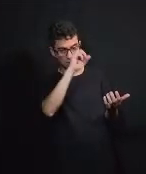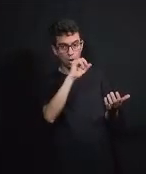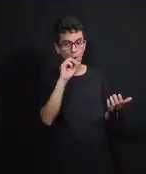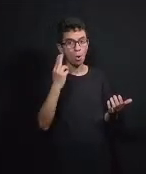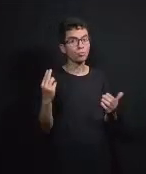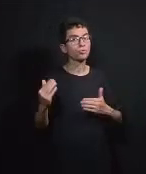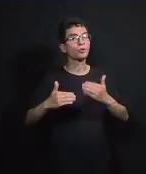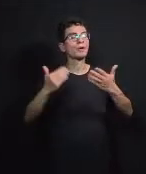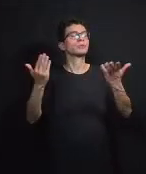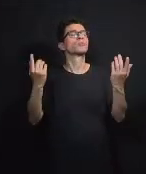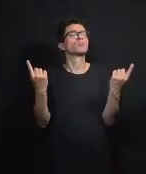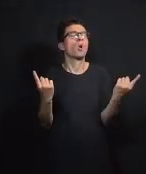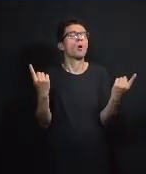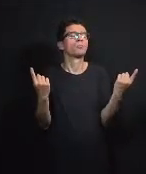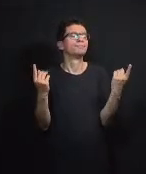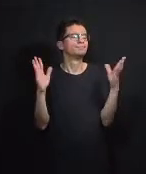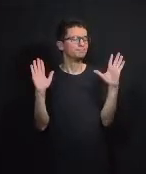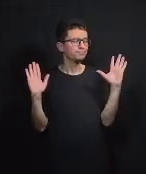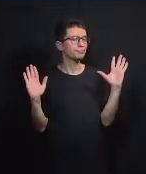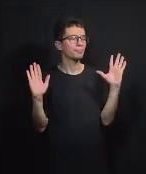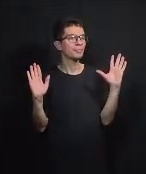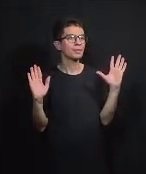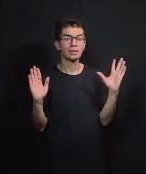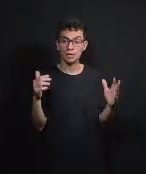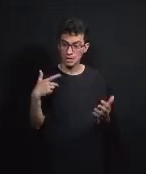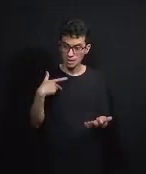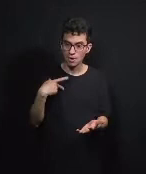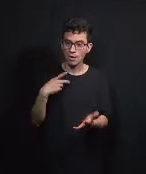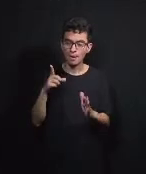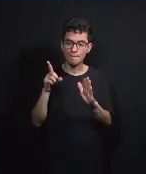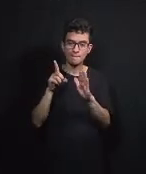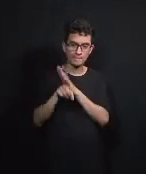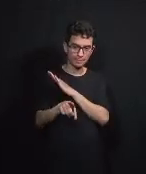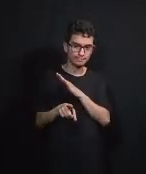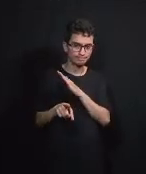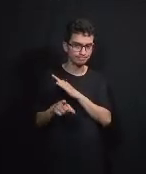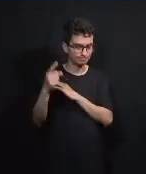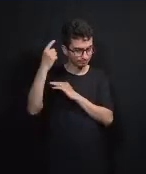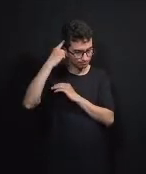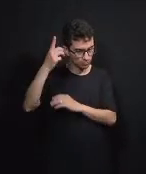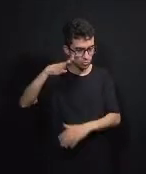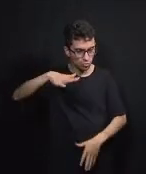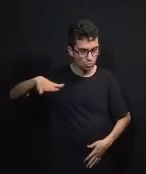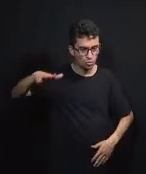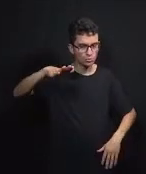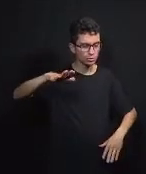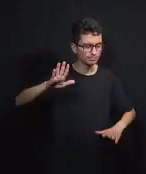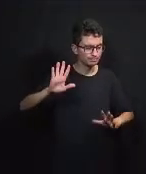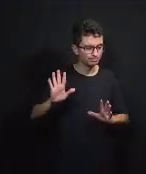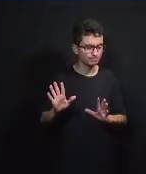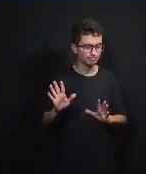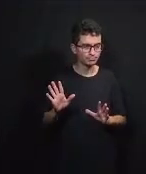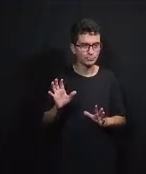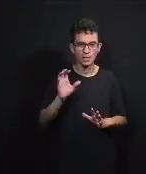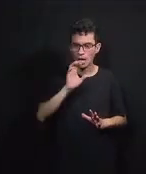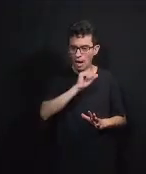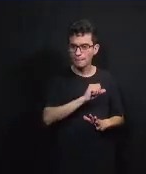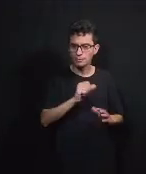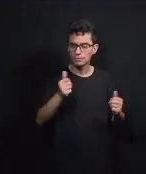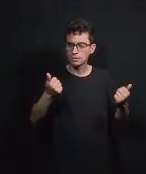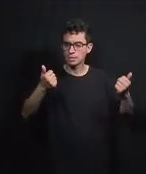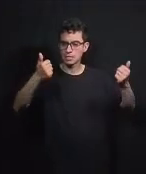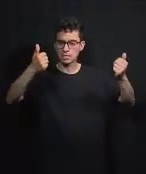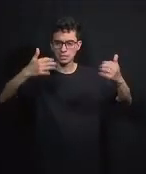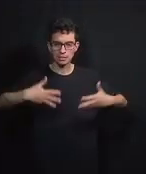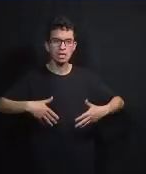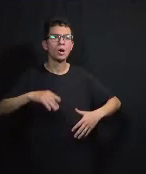né? Eu vou falar uma coisa, eu vou enfrentar diretamente a sua pergunta, fazer uma pequena consideração,